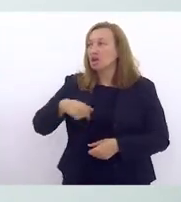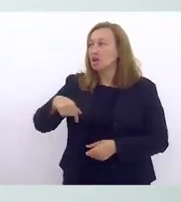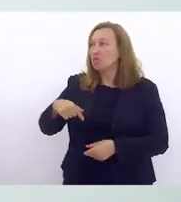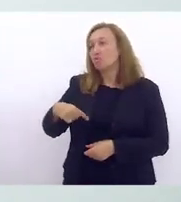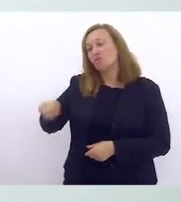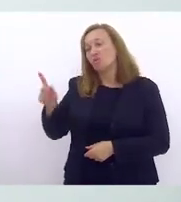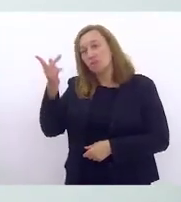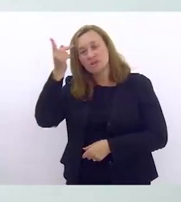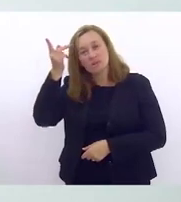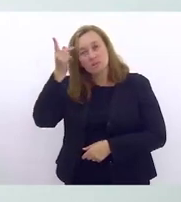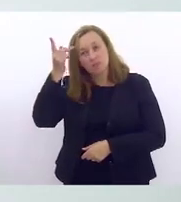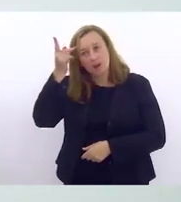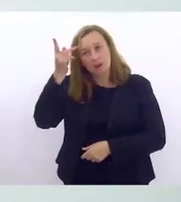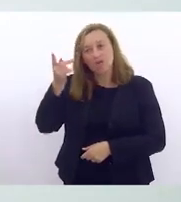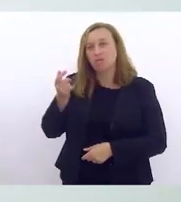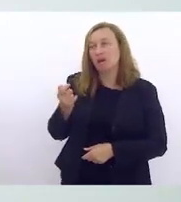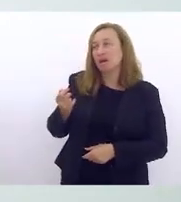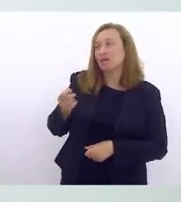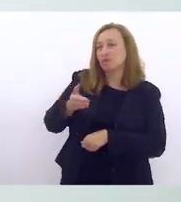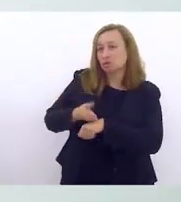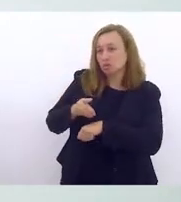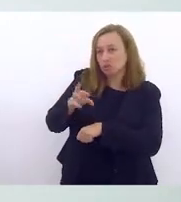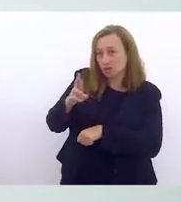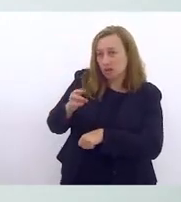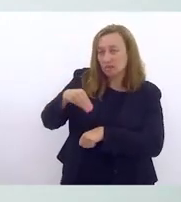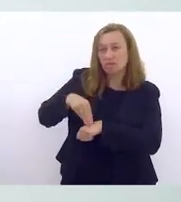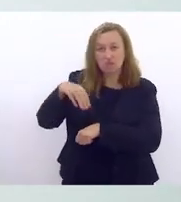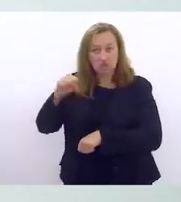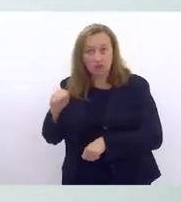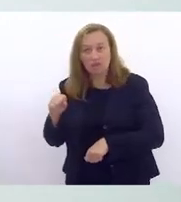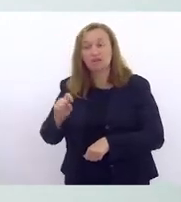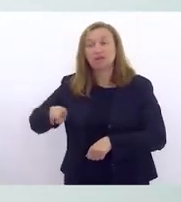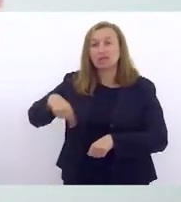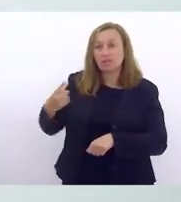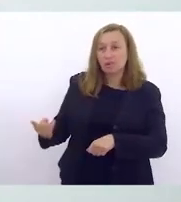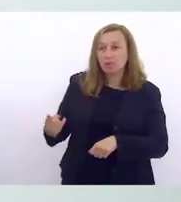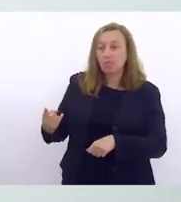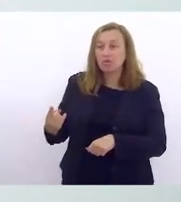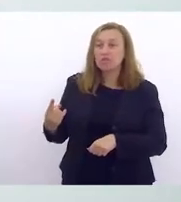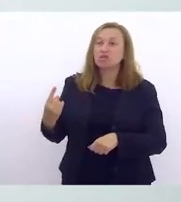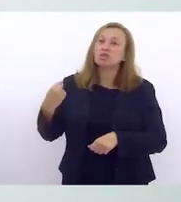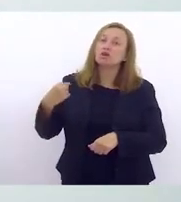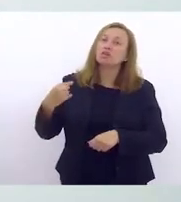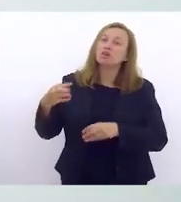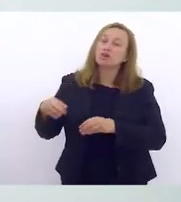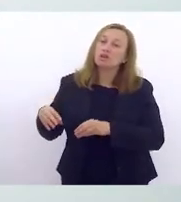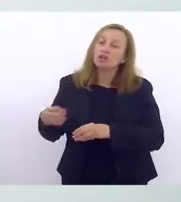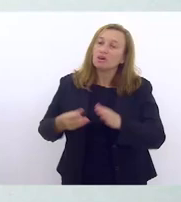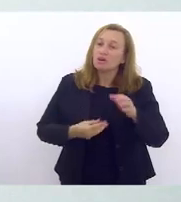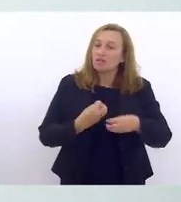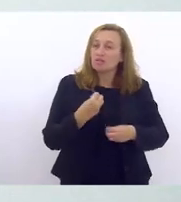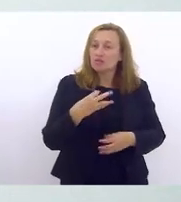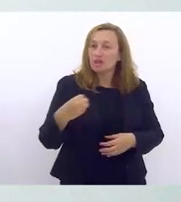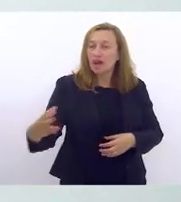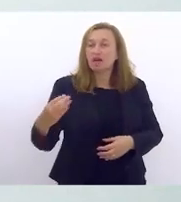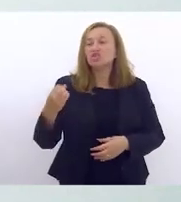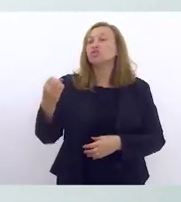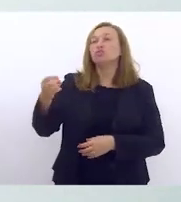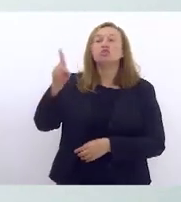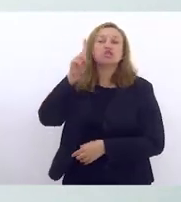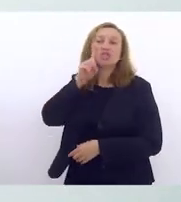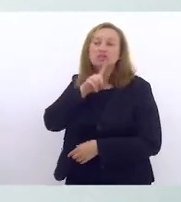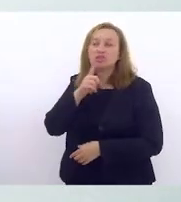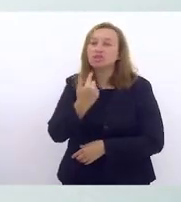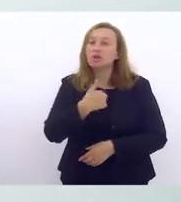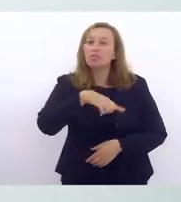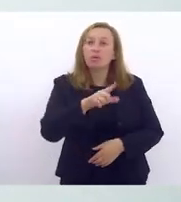do Rio, onde faço meu mestrado, meu doutorado e meu pós-doutorado. Depois moro um ano nos Estados Unidos, no meu pós-doutorado em Harvard, outro ano na Inglaterra, fazendo